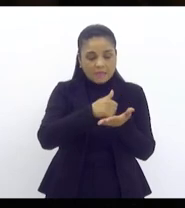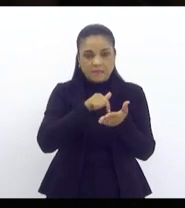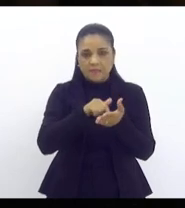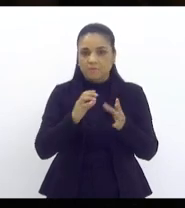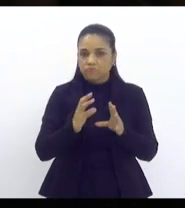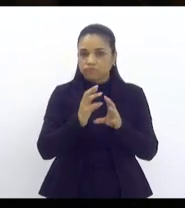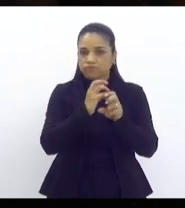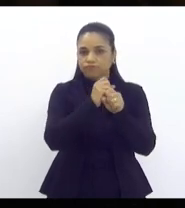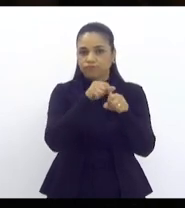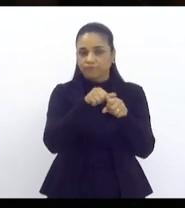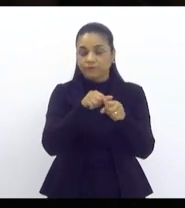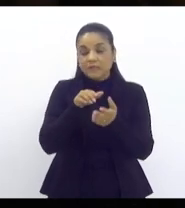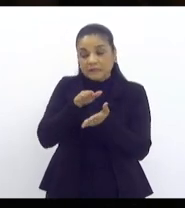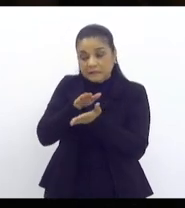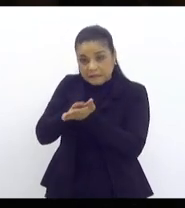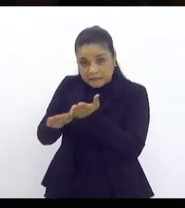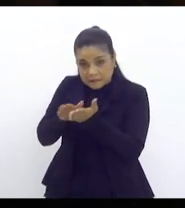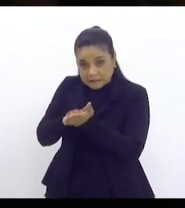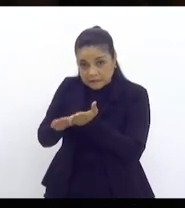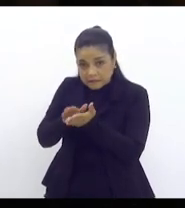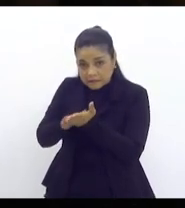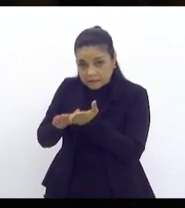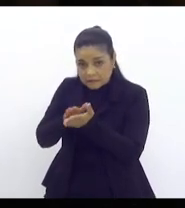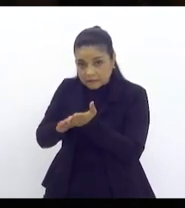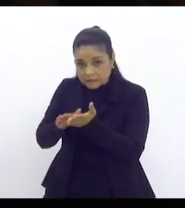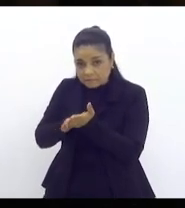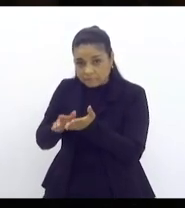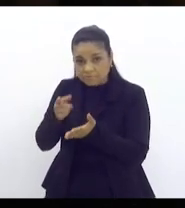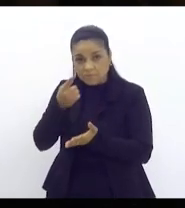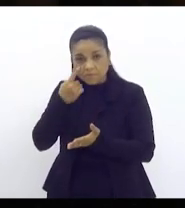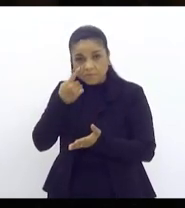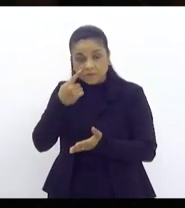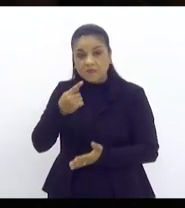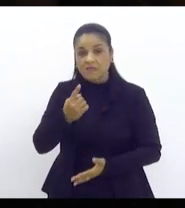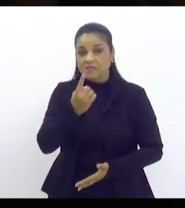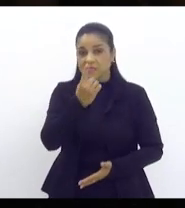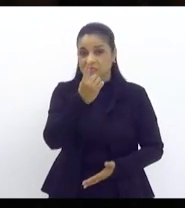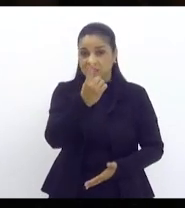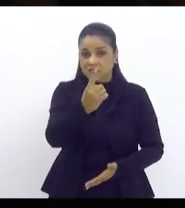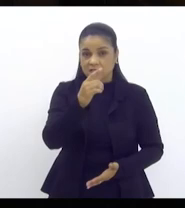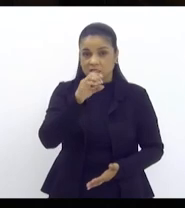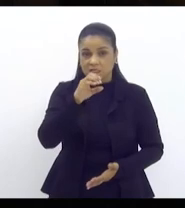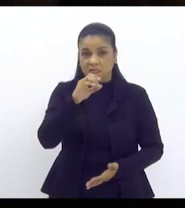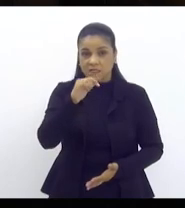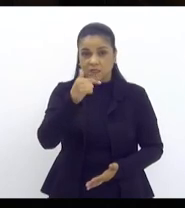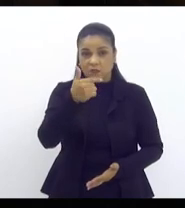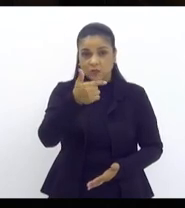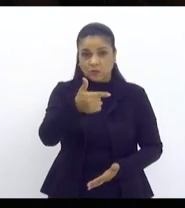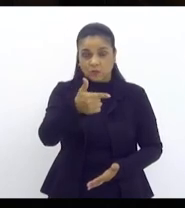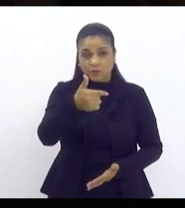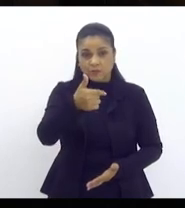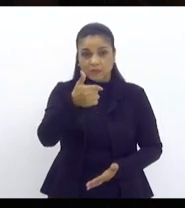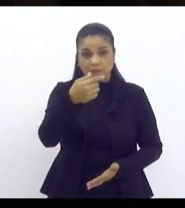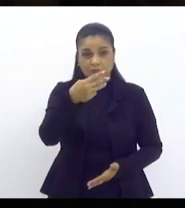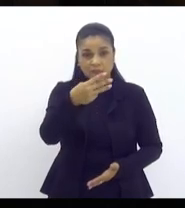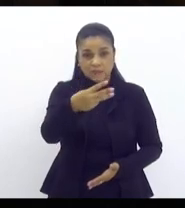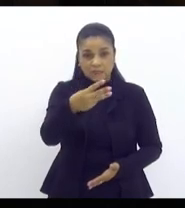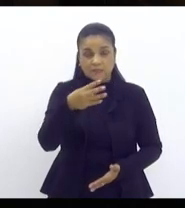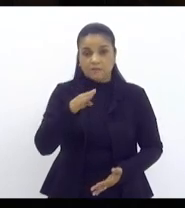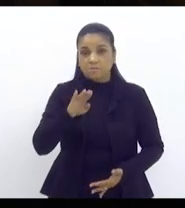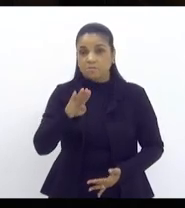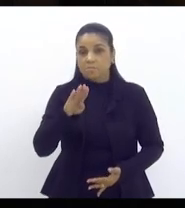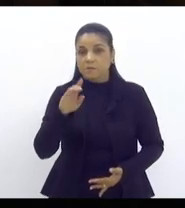A despesa prevista está na ordem de 113 bilhões de